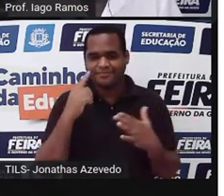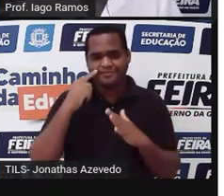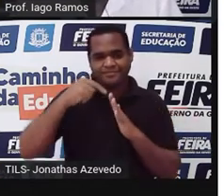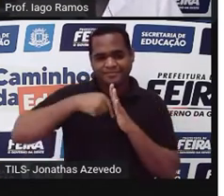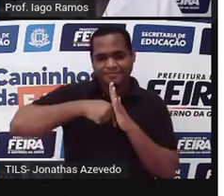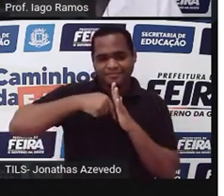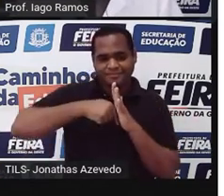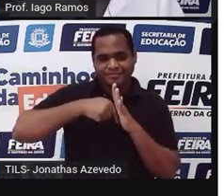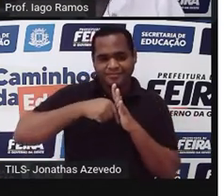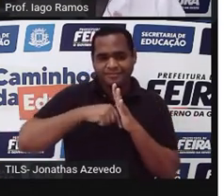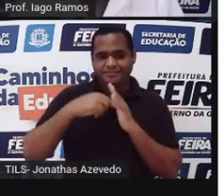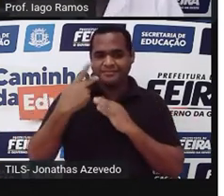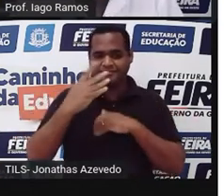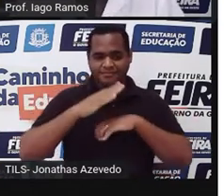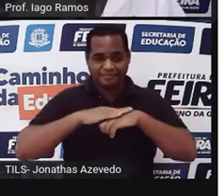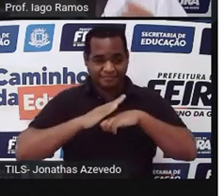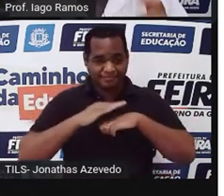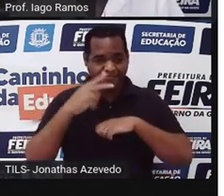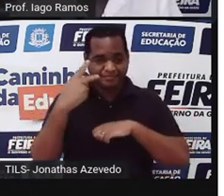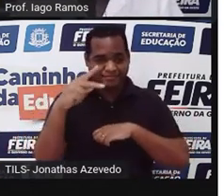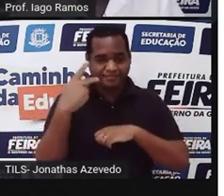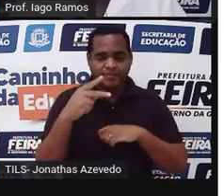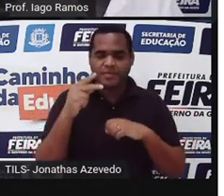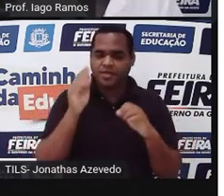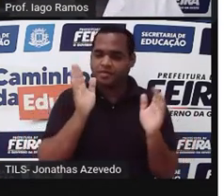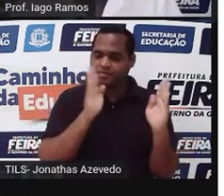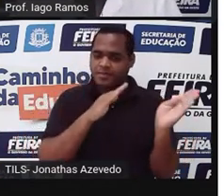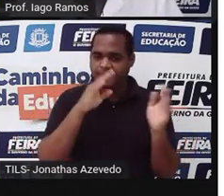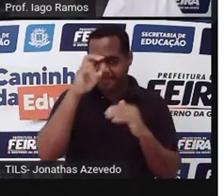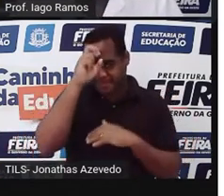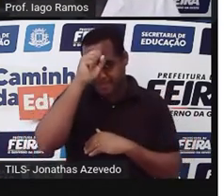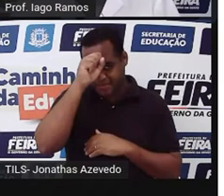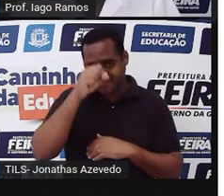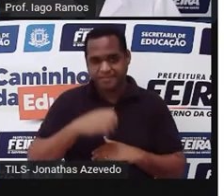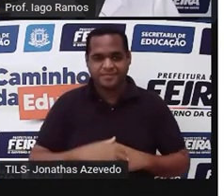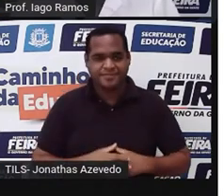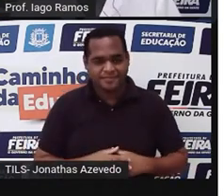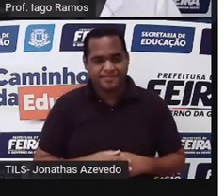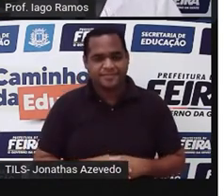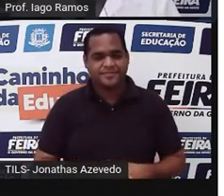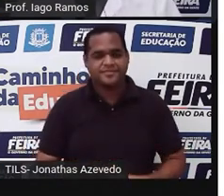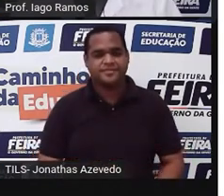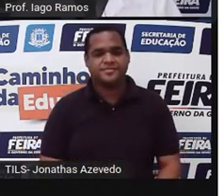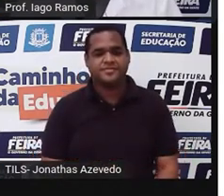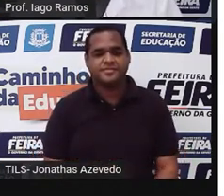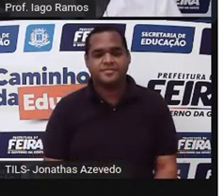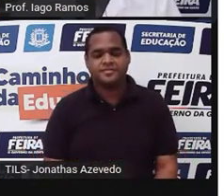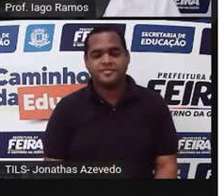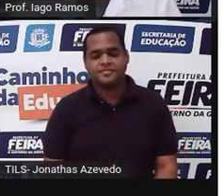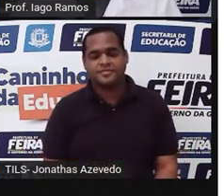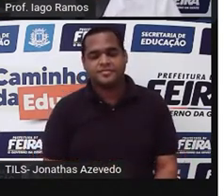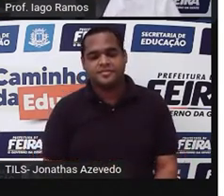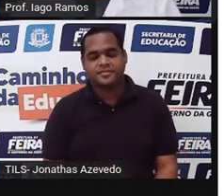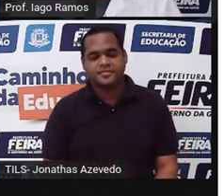fazer esse momento de pensar o quanto é que você entendeu até aqui tá bom E aí